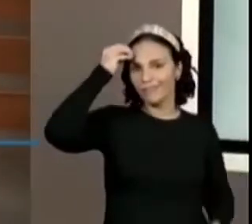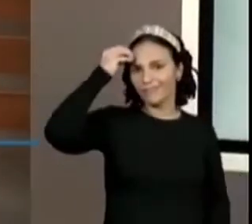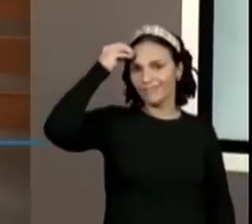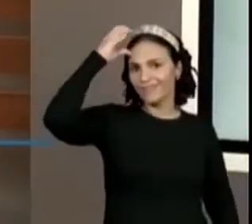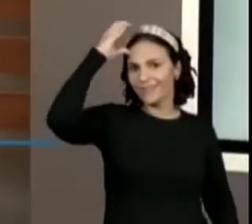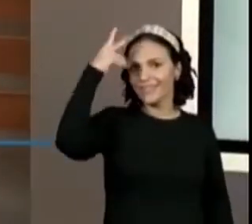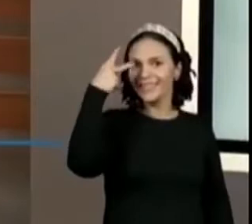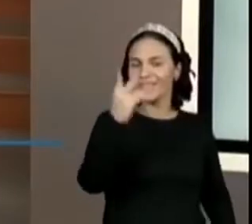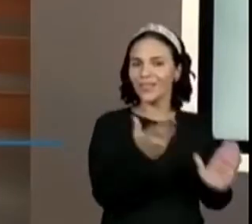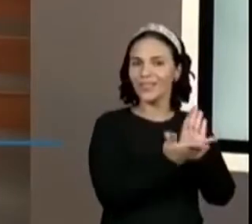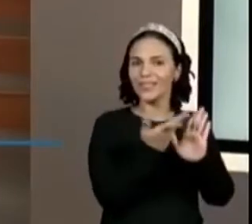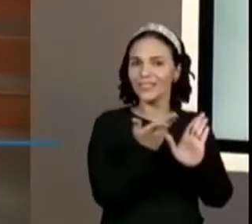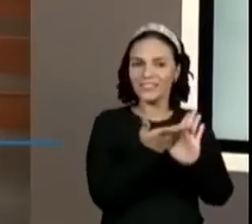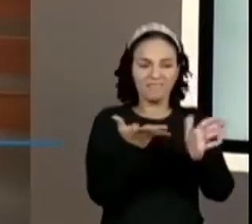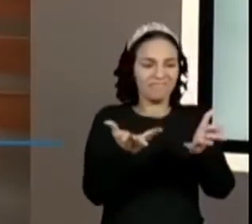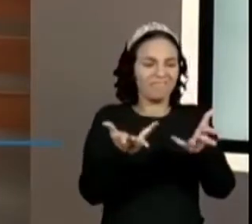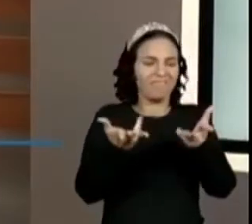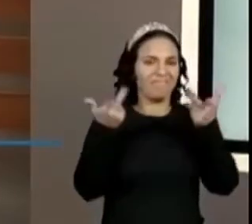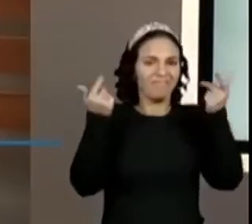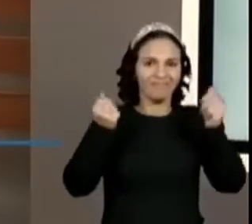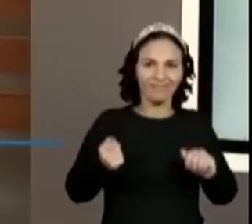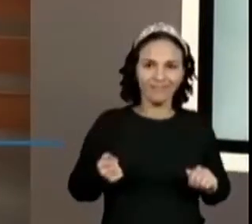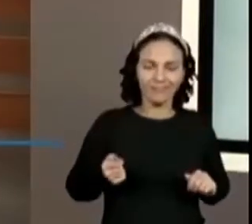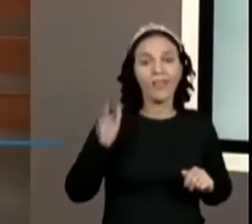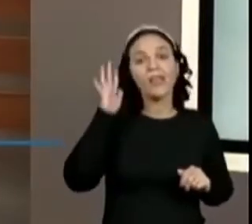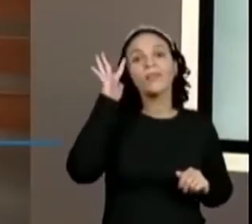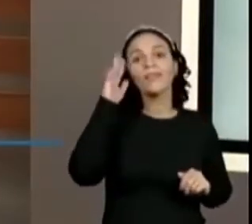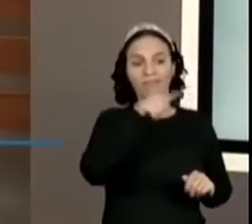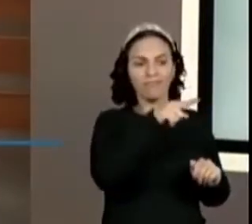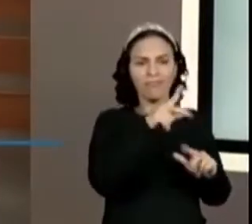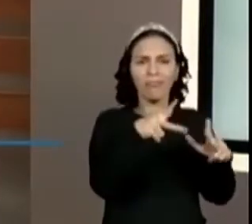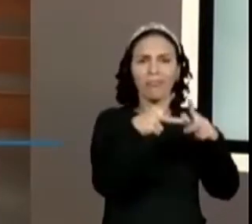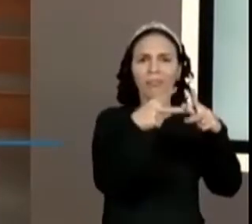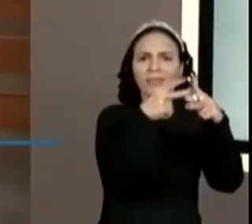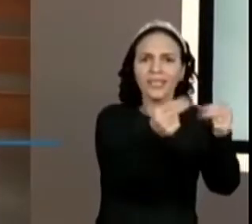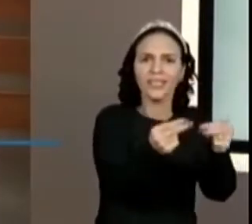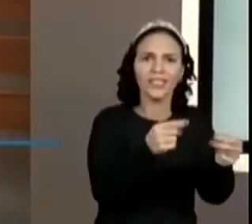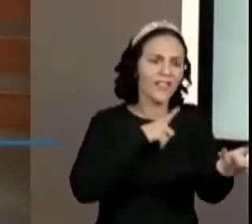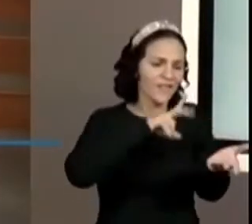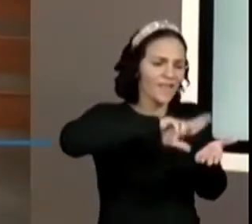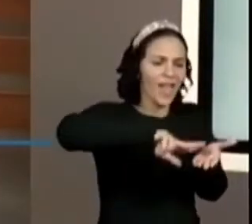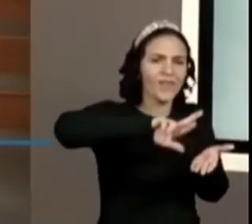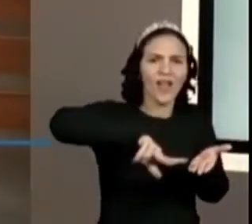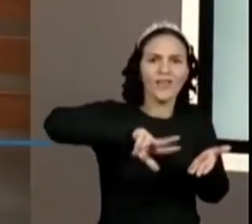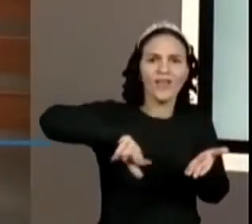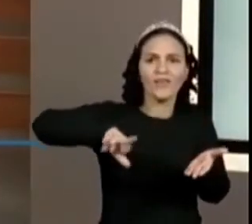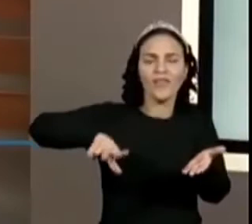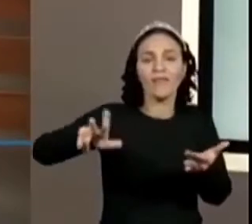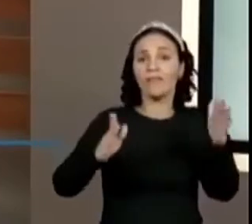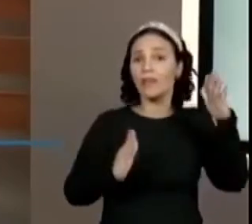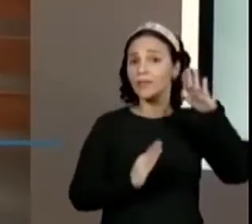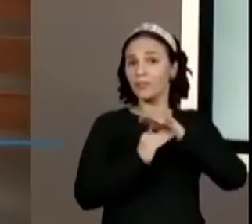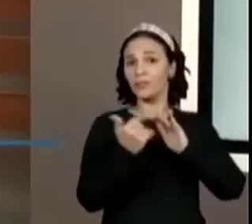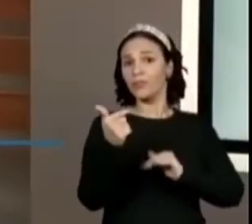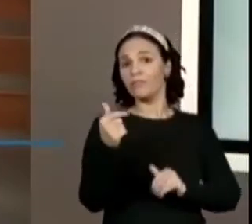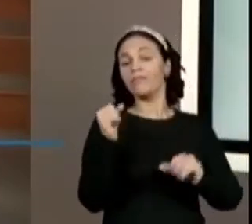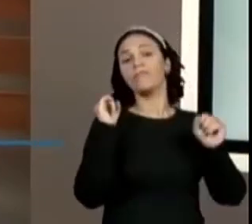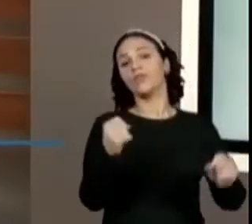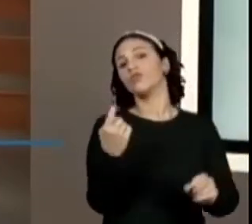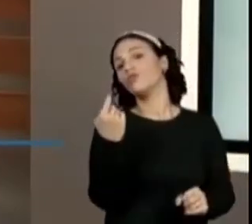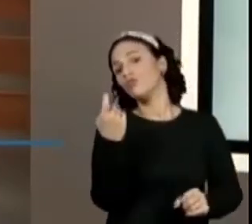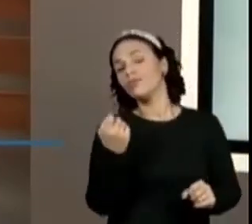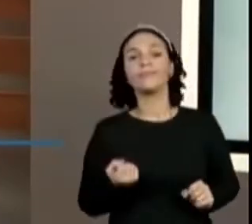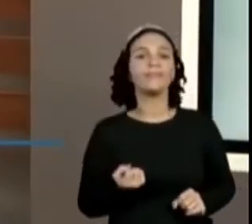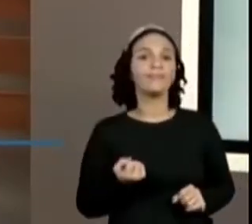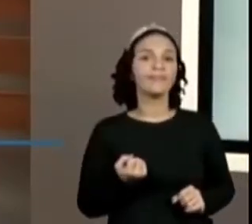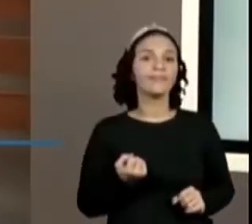vai estar muito mais ampliado. Já pensou que vai ganhar esse livro com bastante parlendas? Porque não existe um limite. Eu posso pôr uma parlenda,